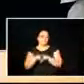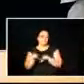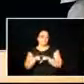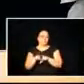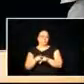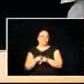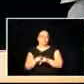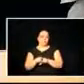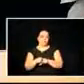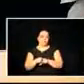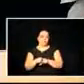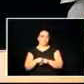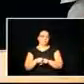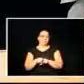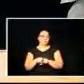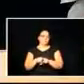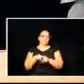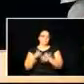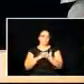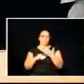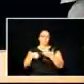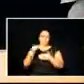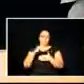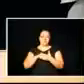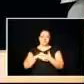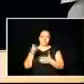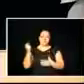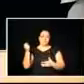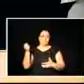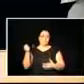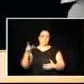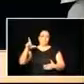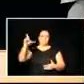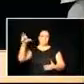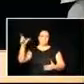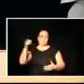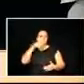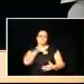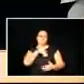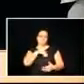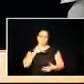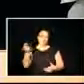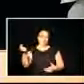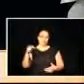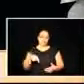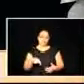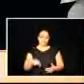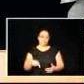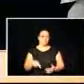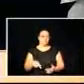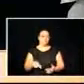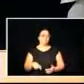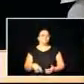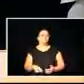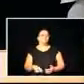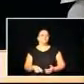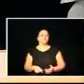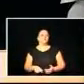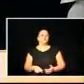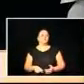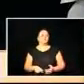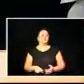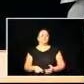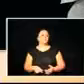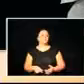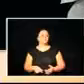que vier para os funcionários, obviamente que há essa possibilidade, né? Então, a lei permite e